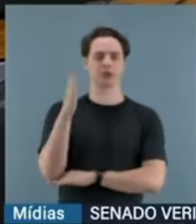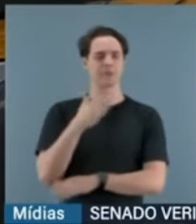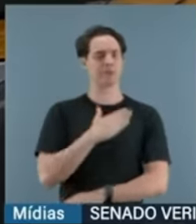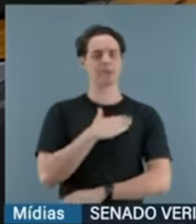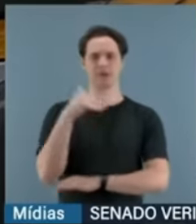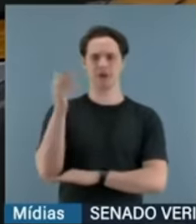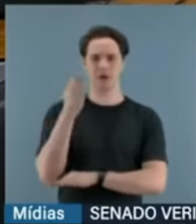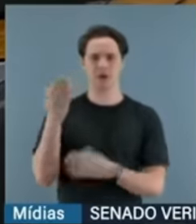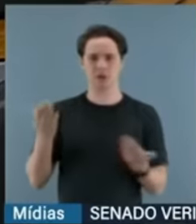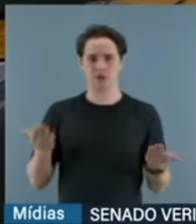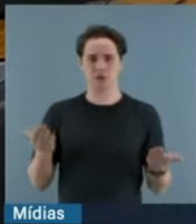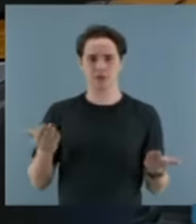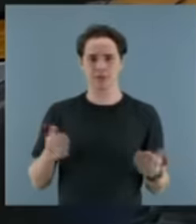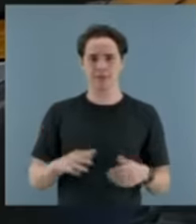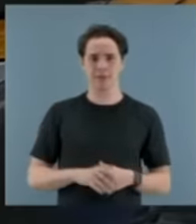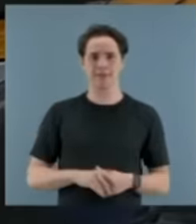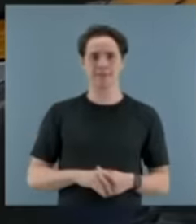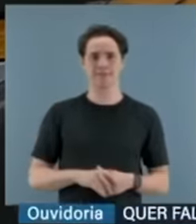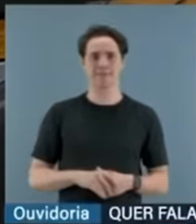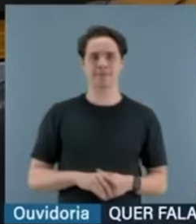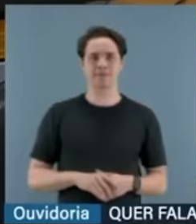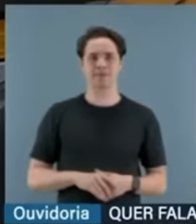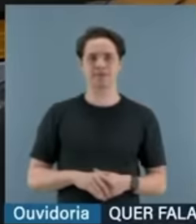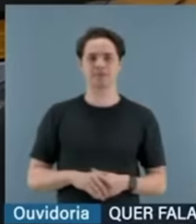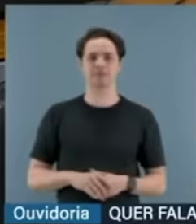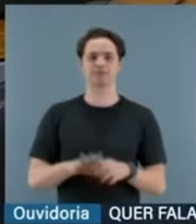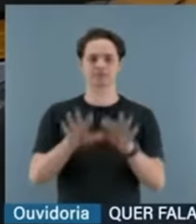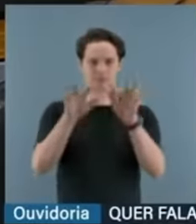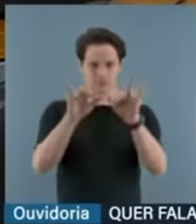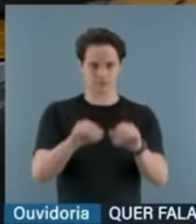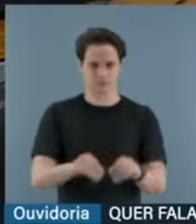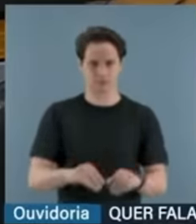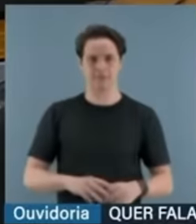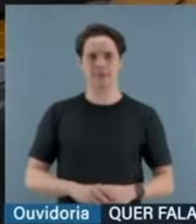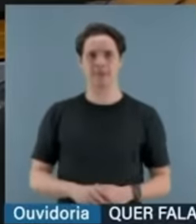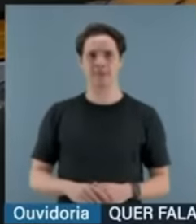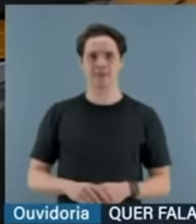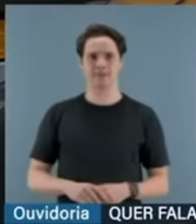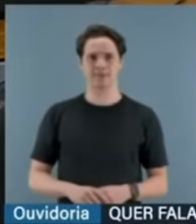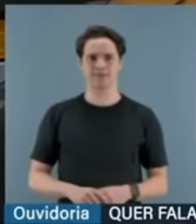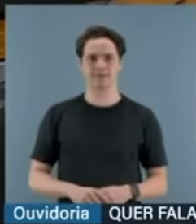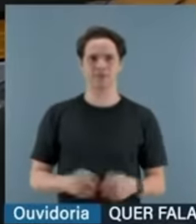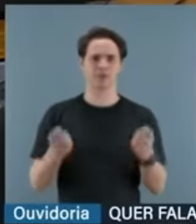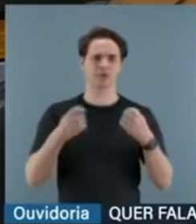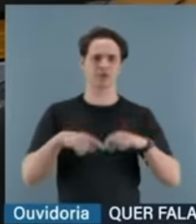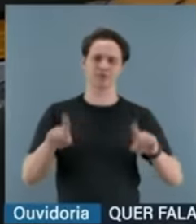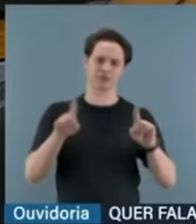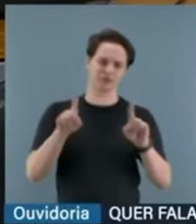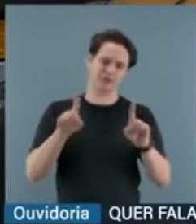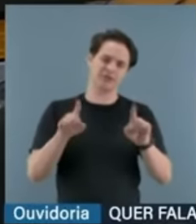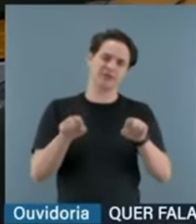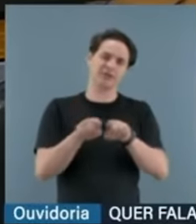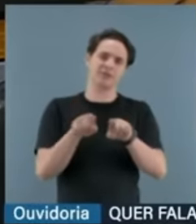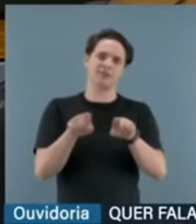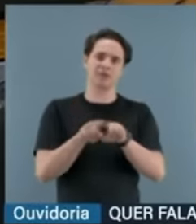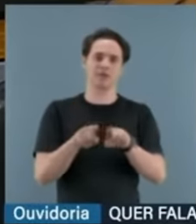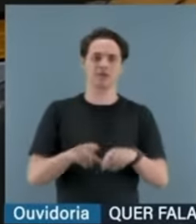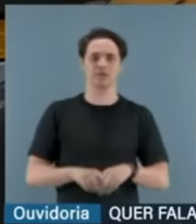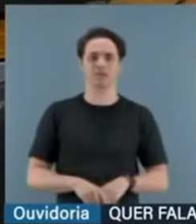patriota. Bom, isso aqui, para terminar, é completamente desnecessário, inclusive, senhor